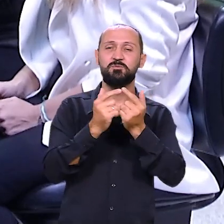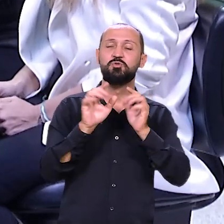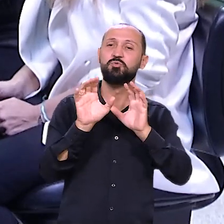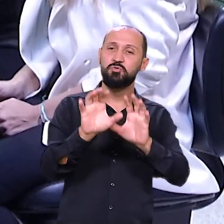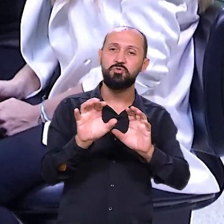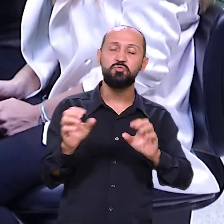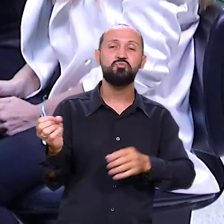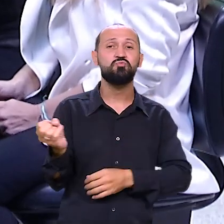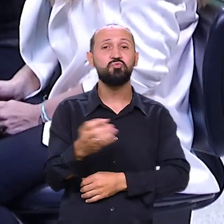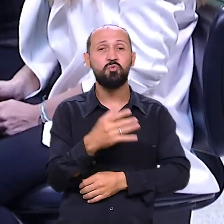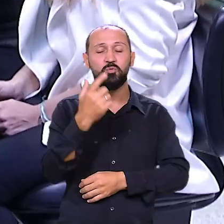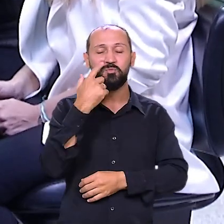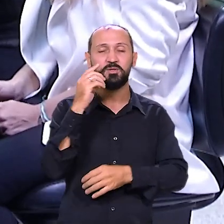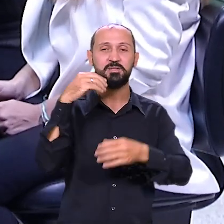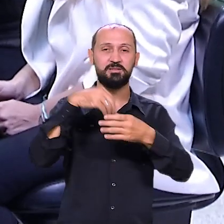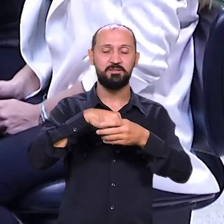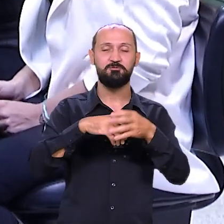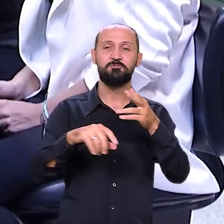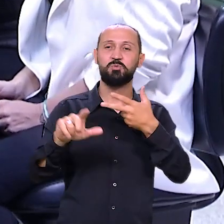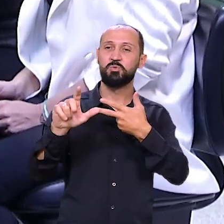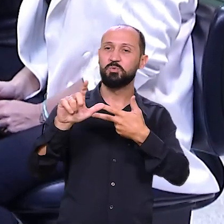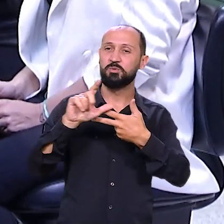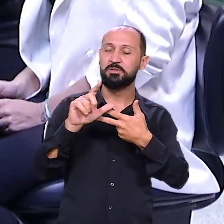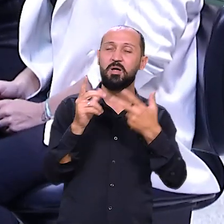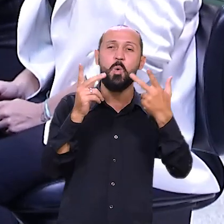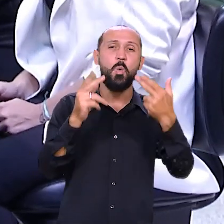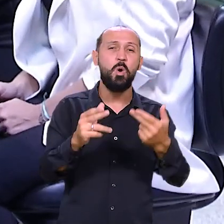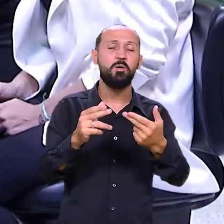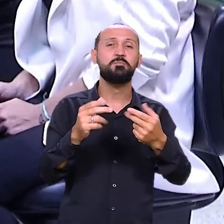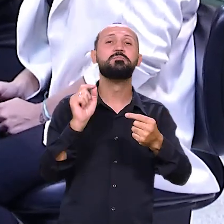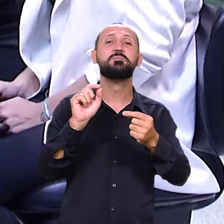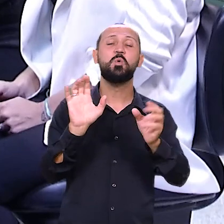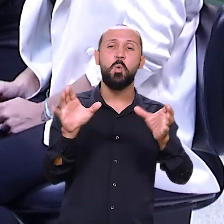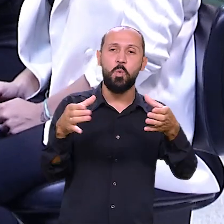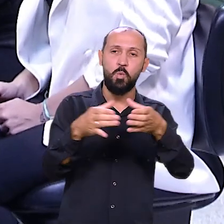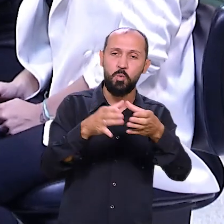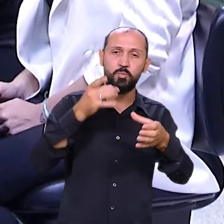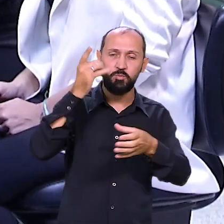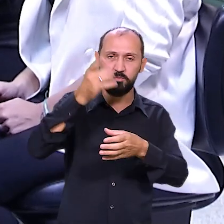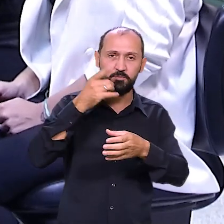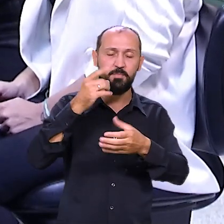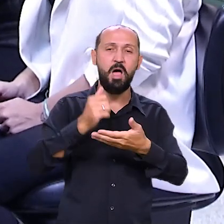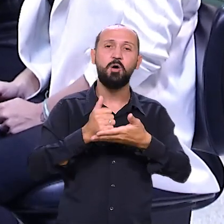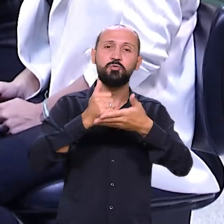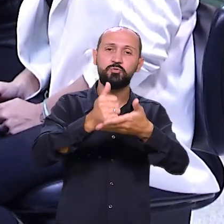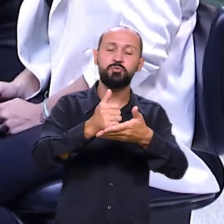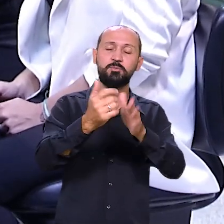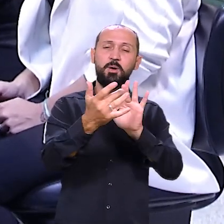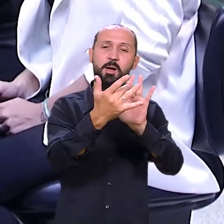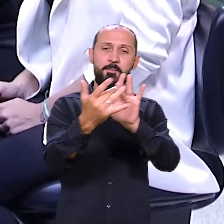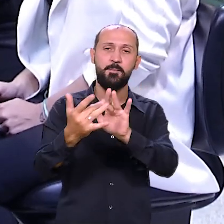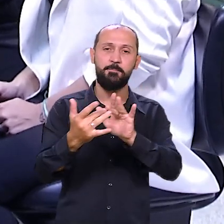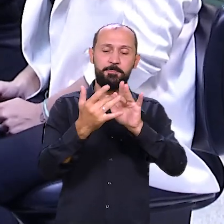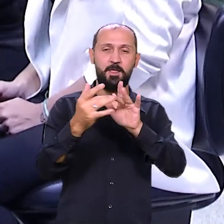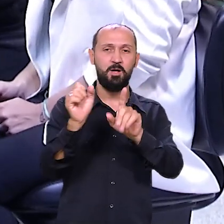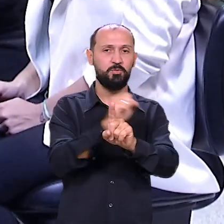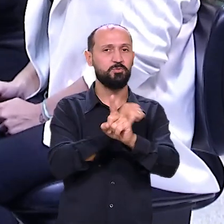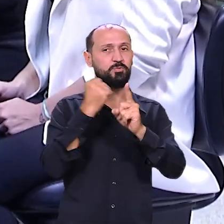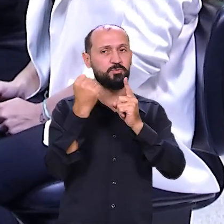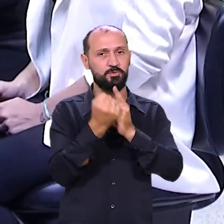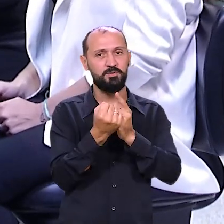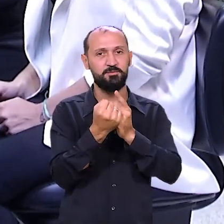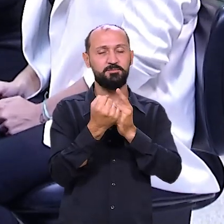formato novo, o Por Dentro do Legislativo, da mesma forma que as frentes parlamentares servem para aproximar a